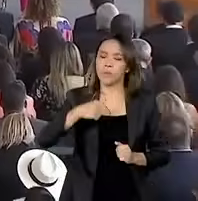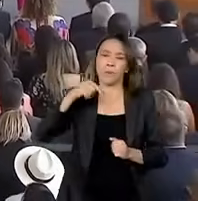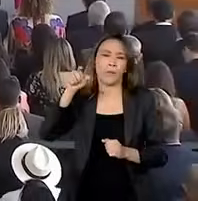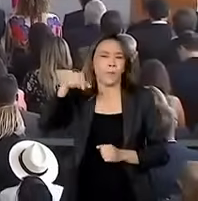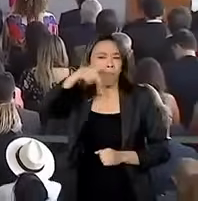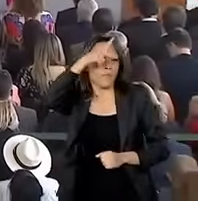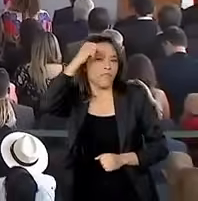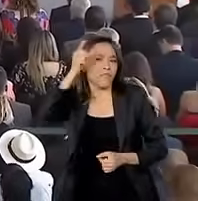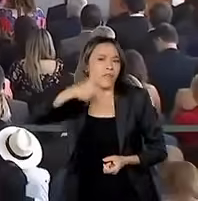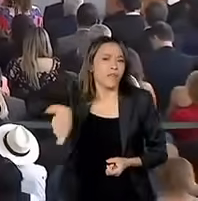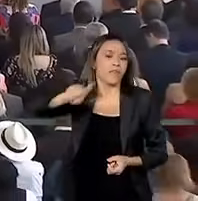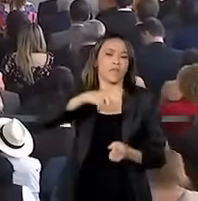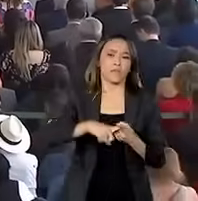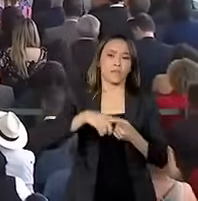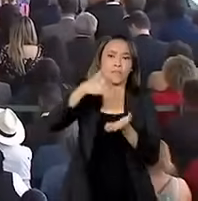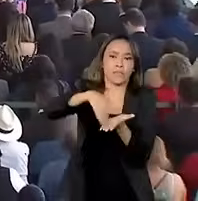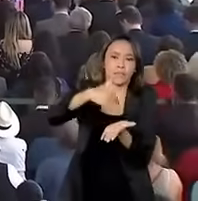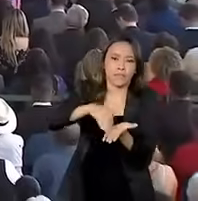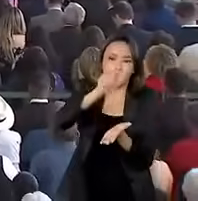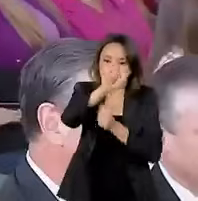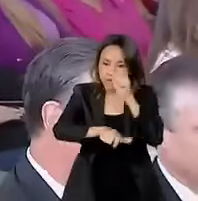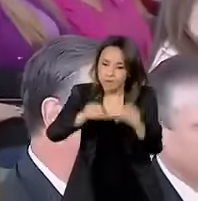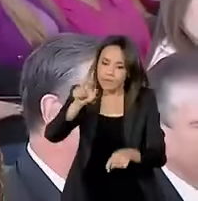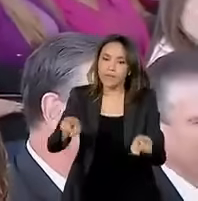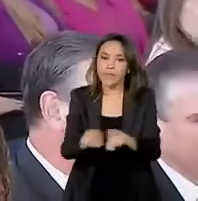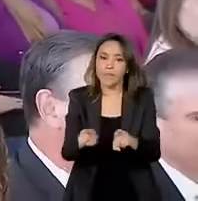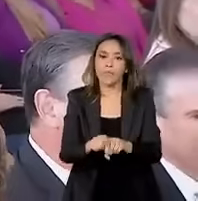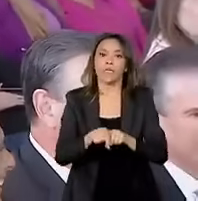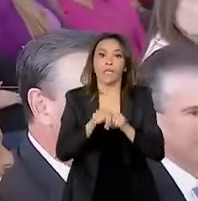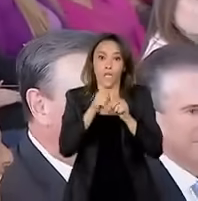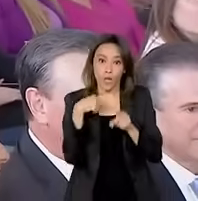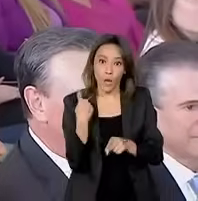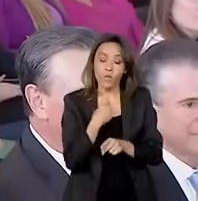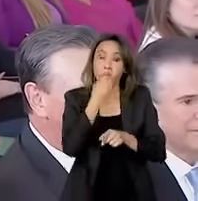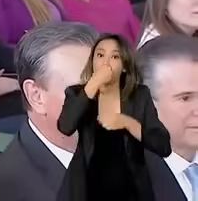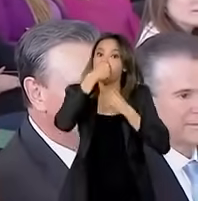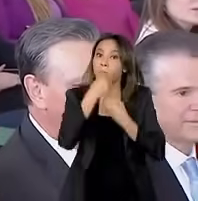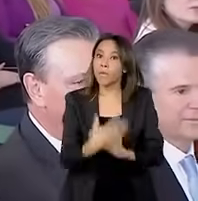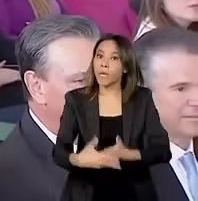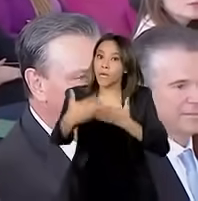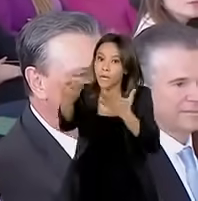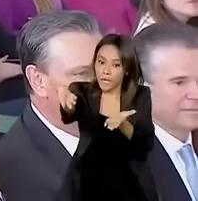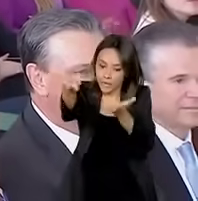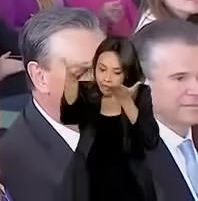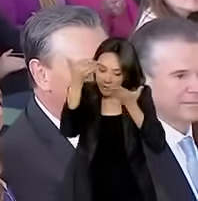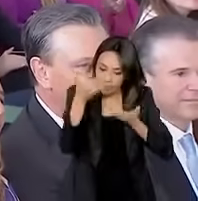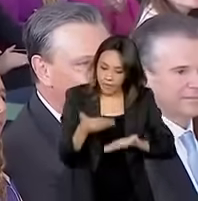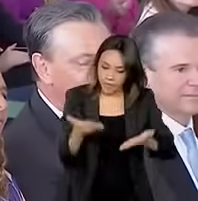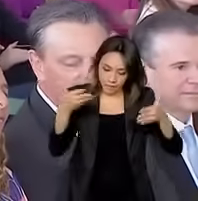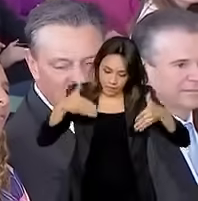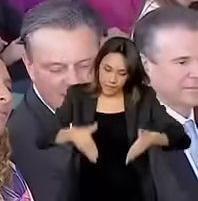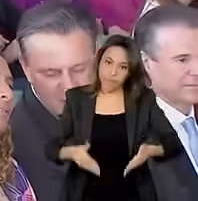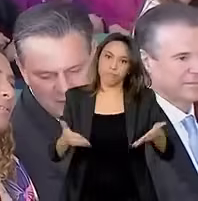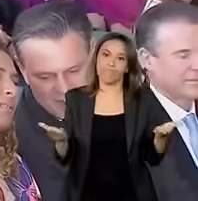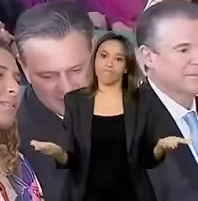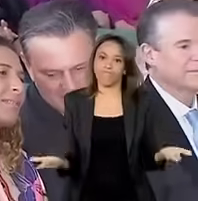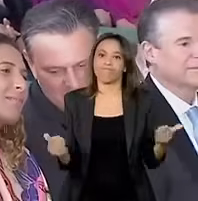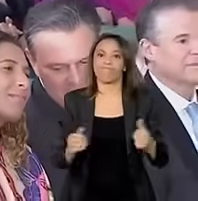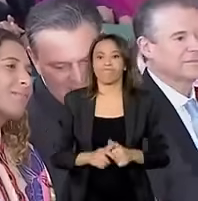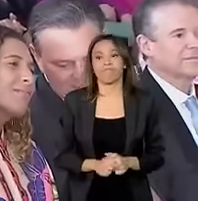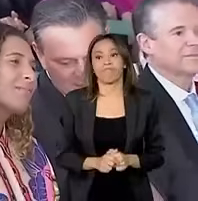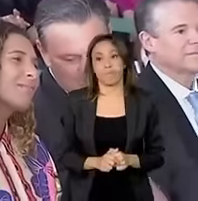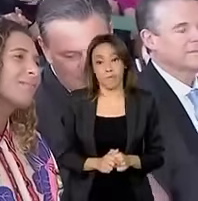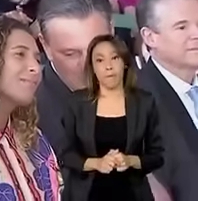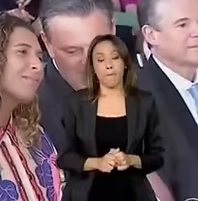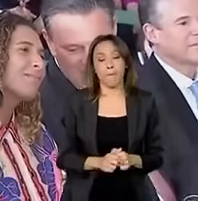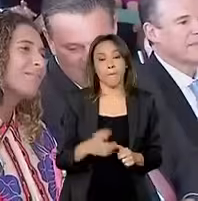secretários, e quero dizer, somos muito bem recebidos por esta casa. Bem,